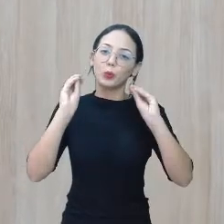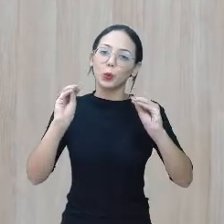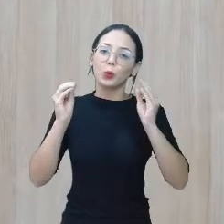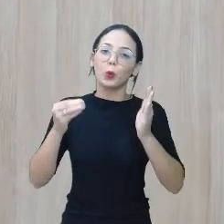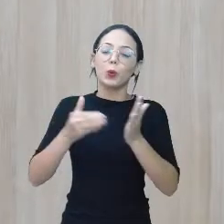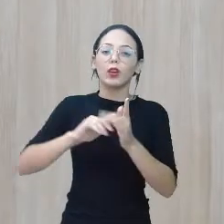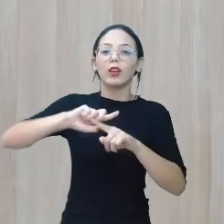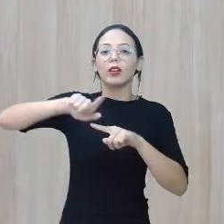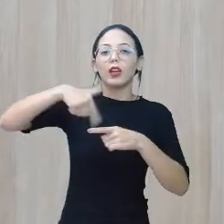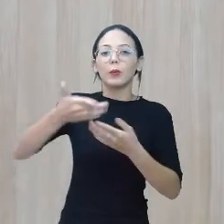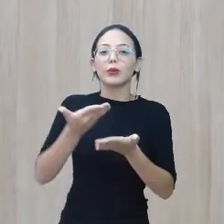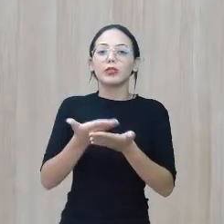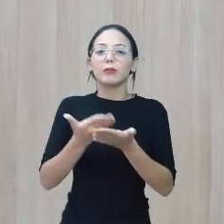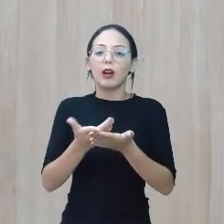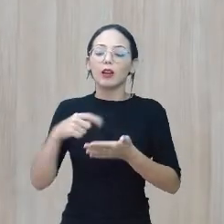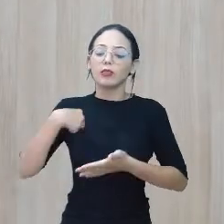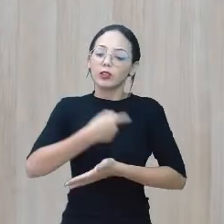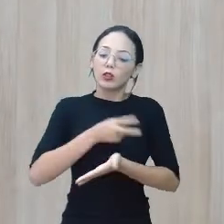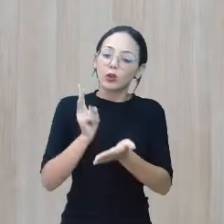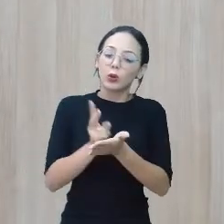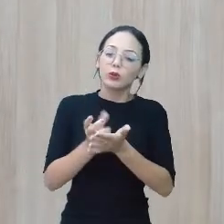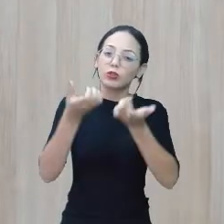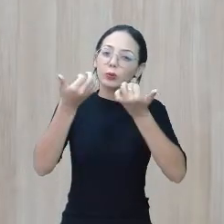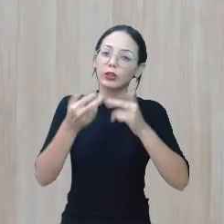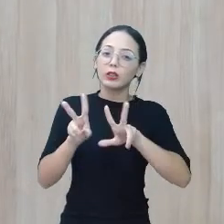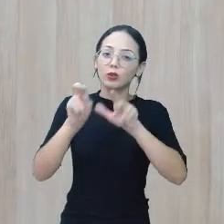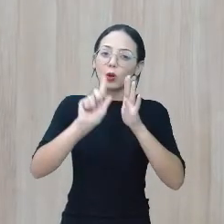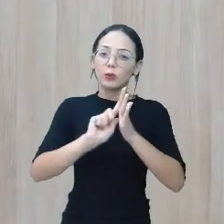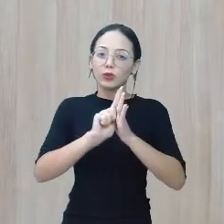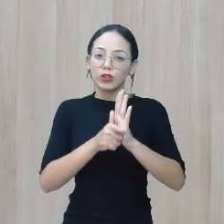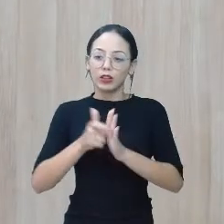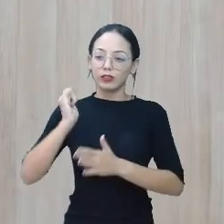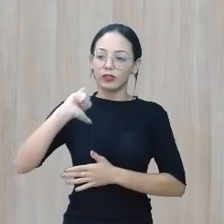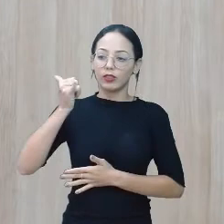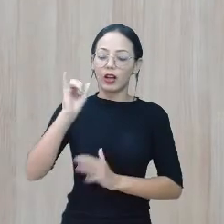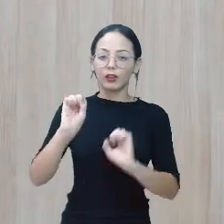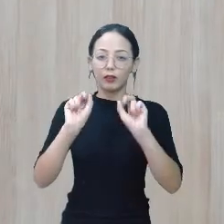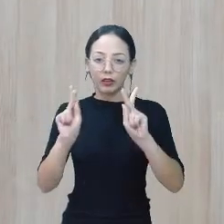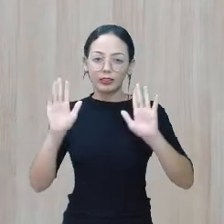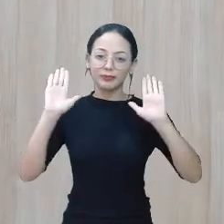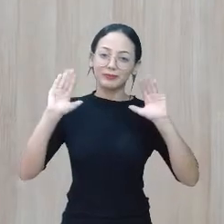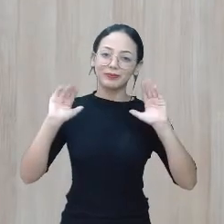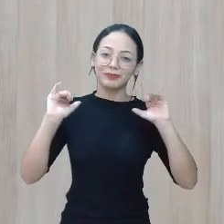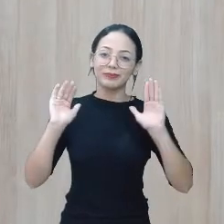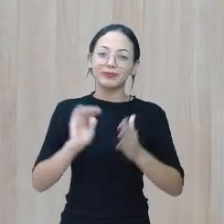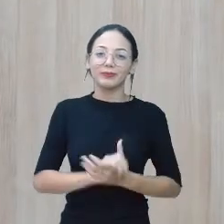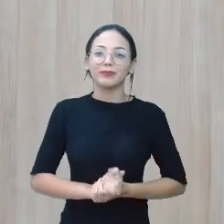e até a próxima aula, onde a gente continua falando sobre o gênero narrativo, tá certo? Tchau!